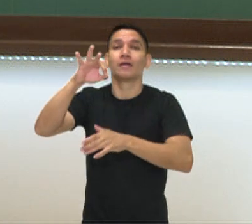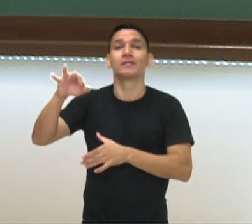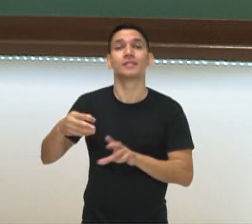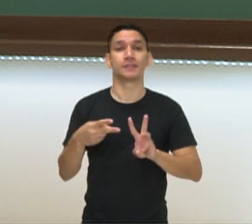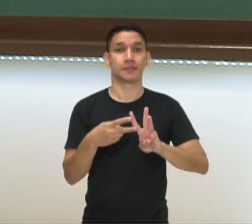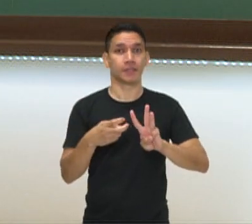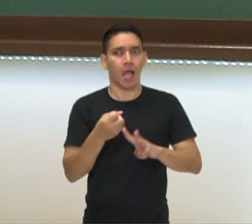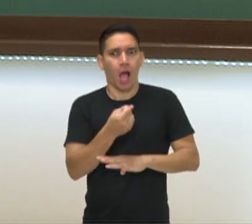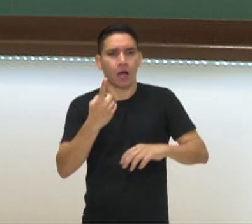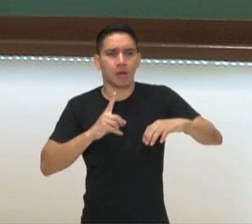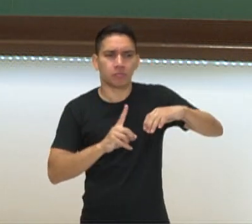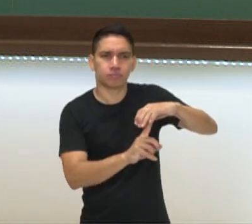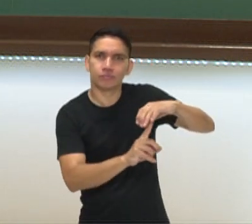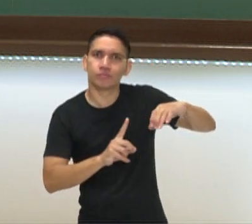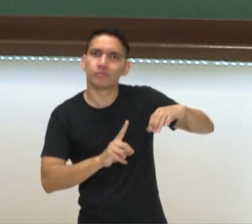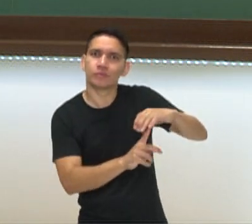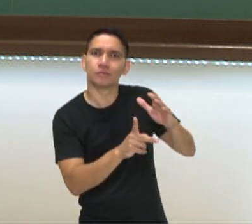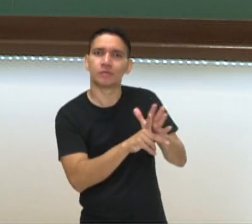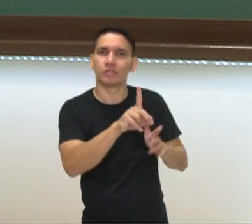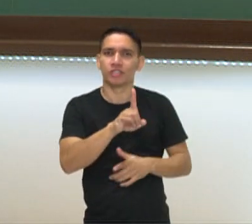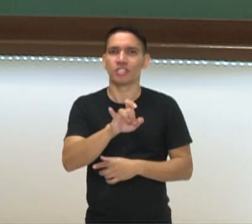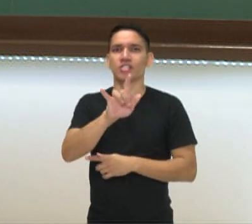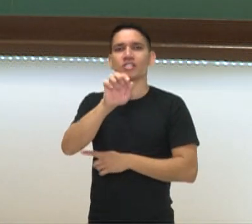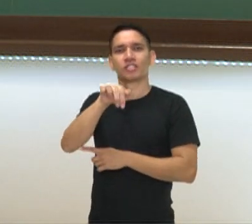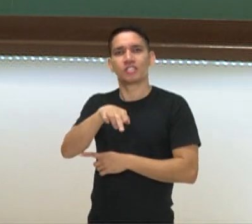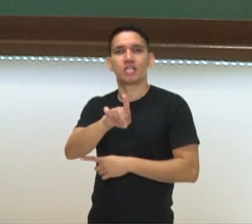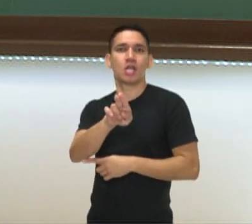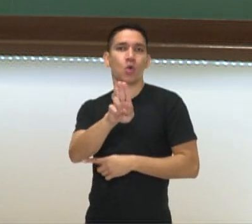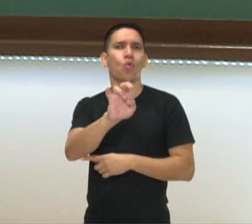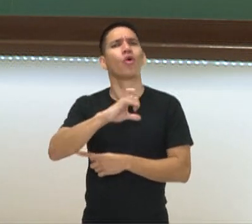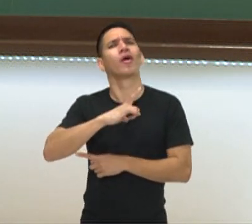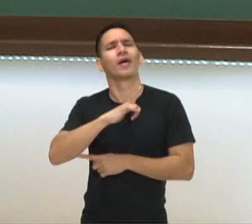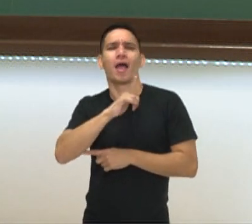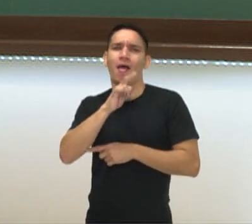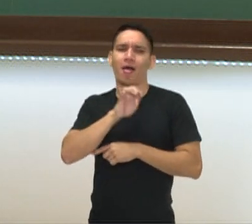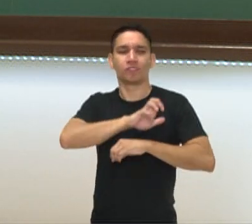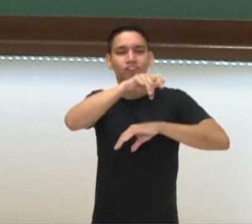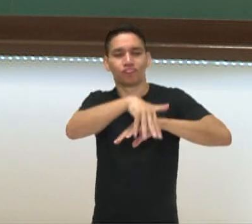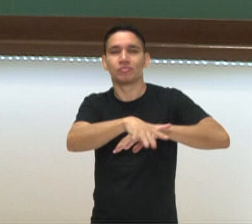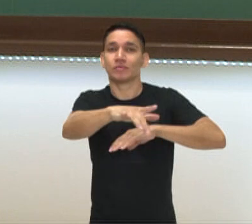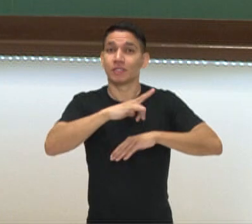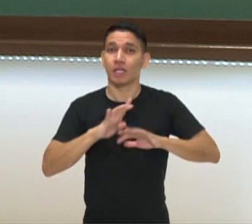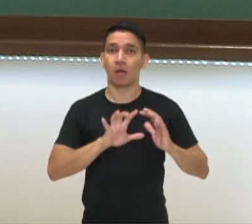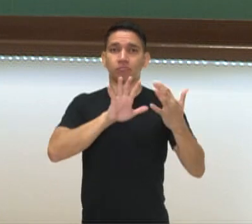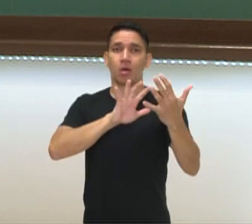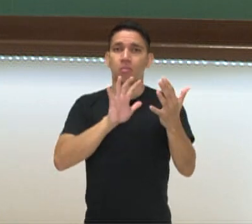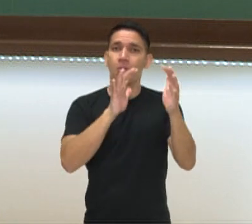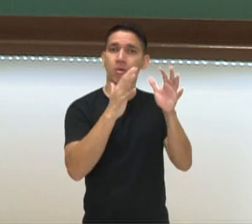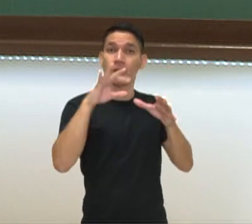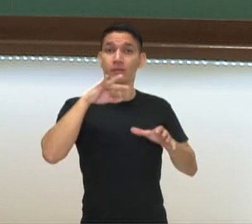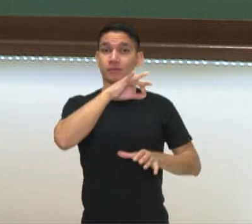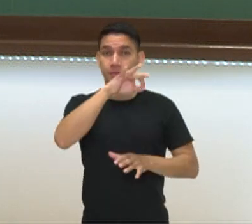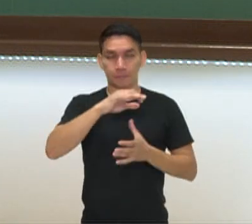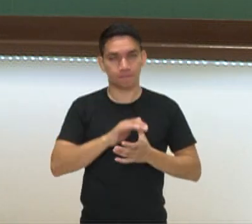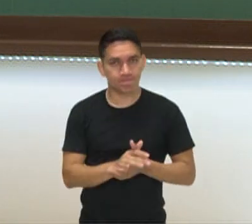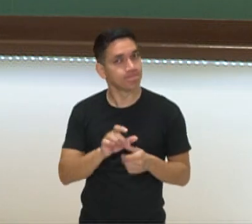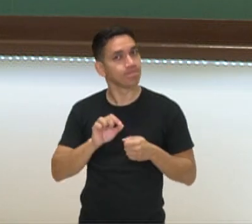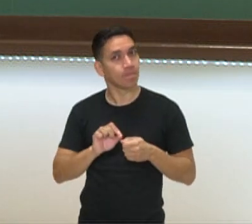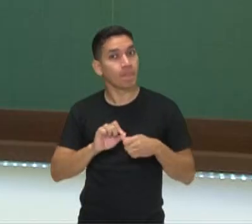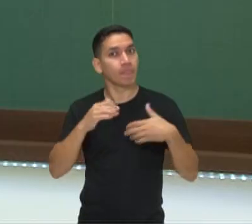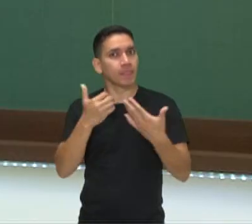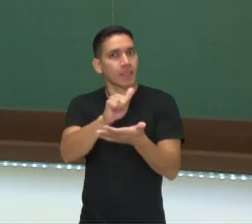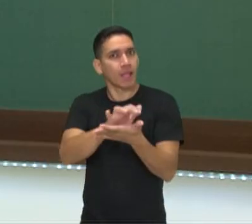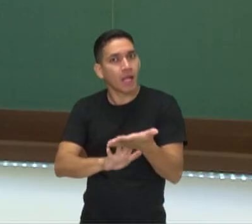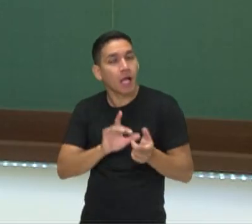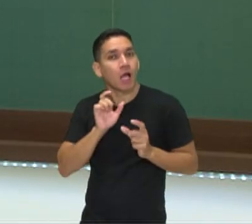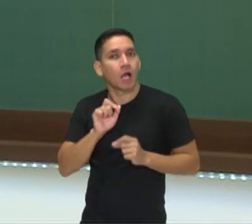de algumas cavernas no Alto Xingu, que tem cachoeira próximo também, onde acontecem alguns rituais sagrados. E a